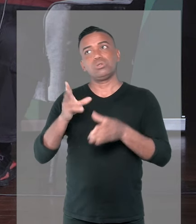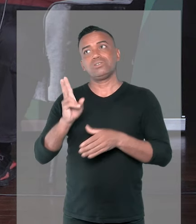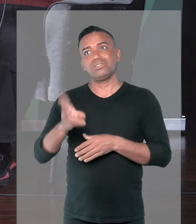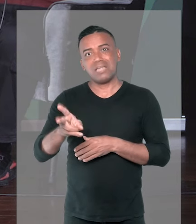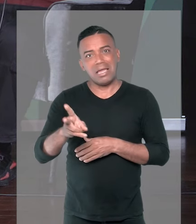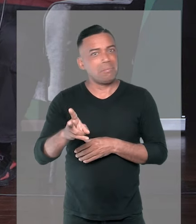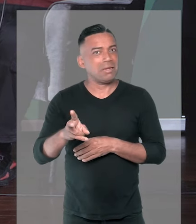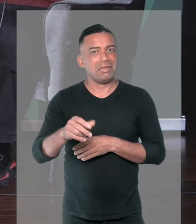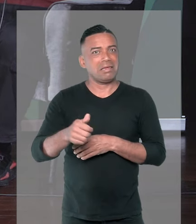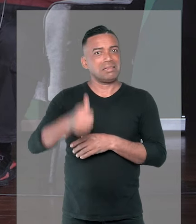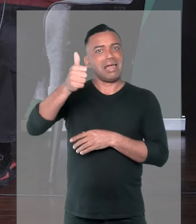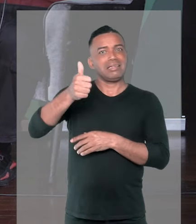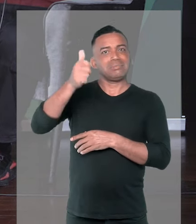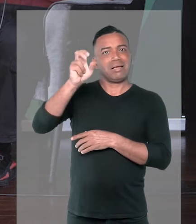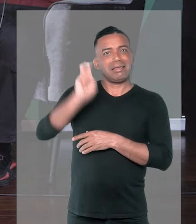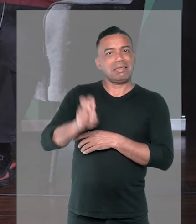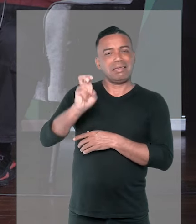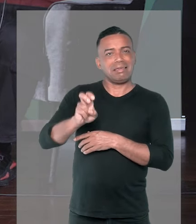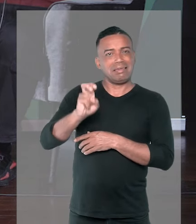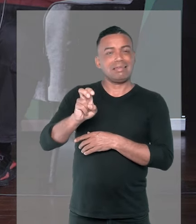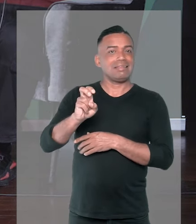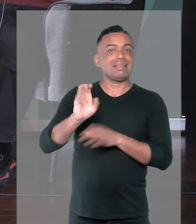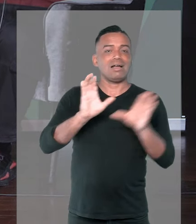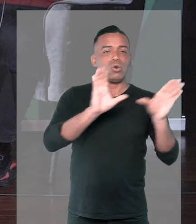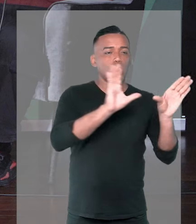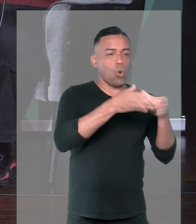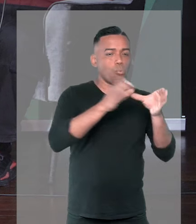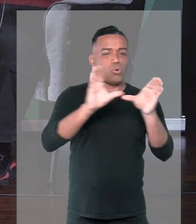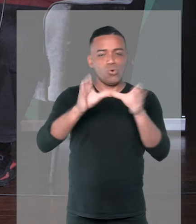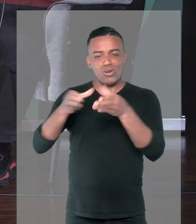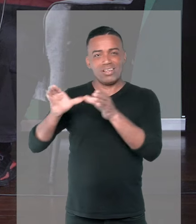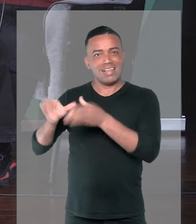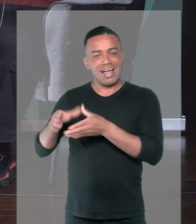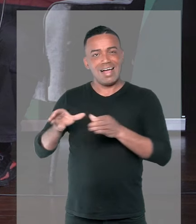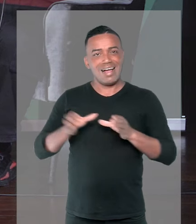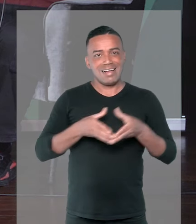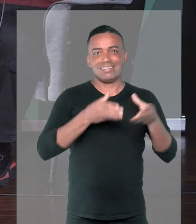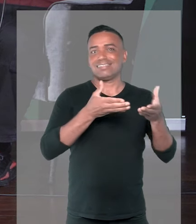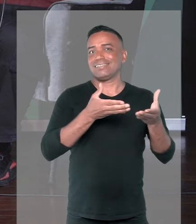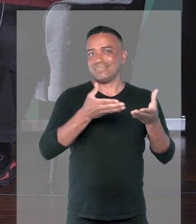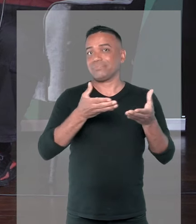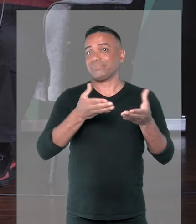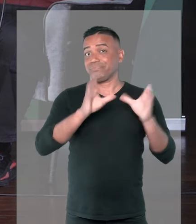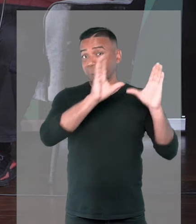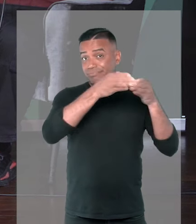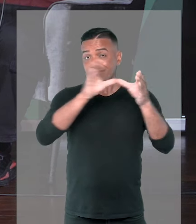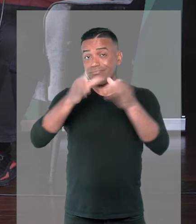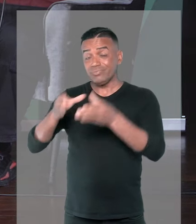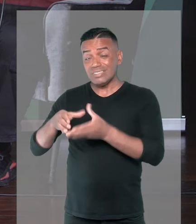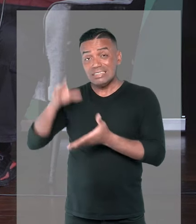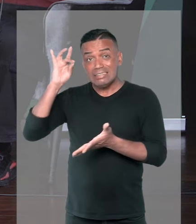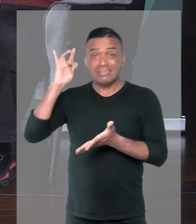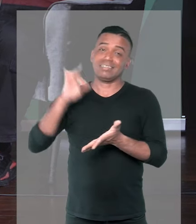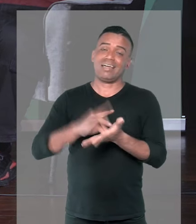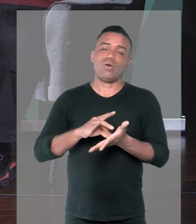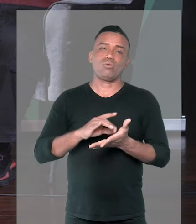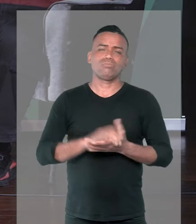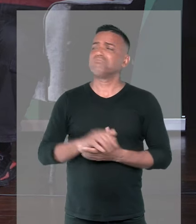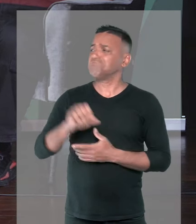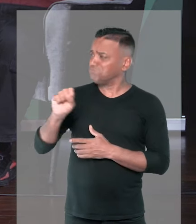15ª opção que são as comunidades as comunidades eu até acredito vou além as comunidades reais